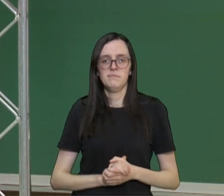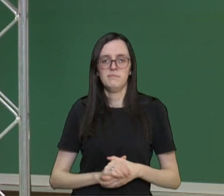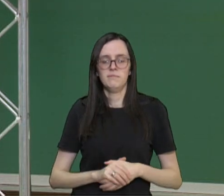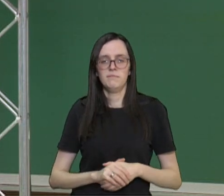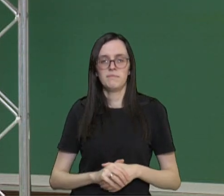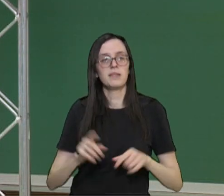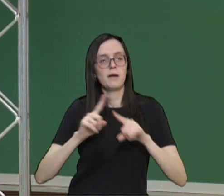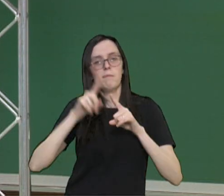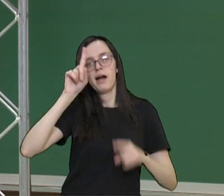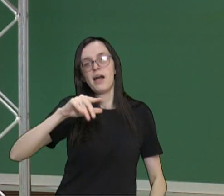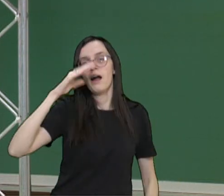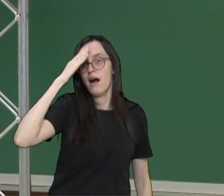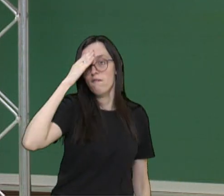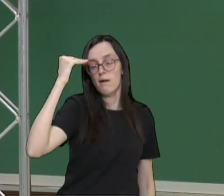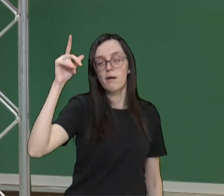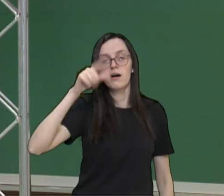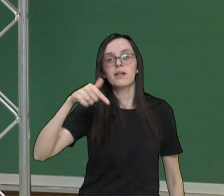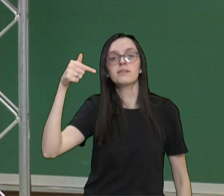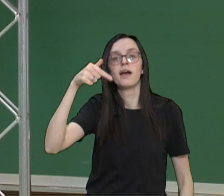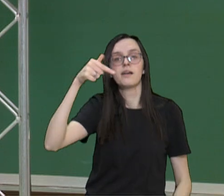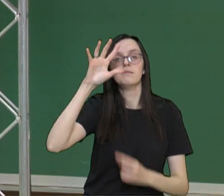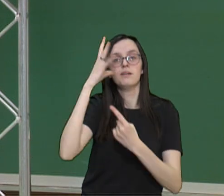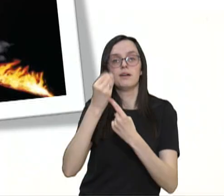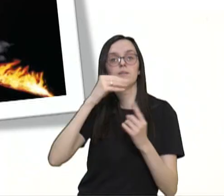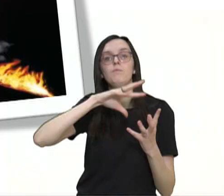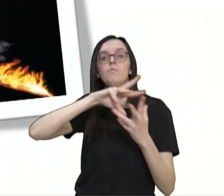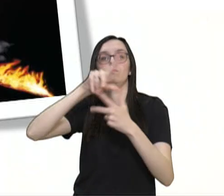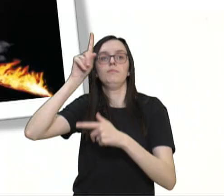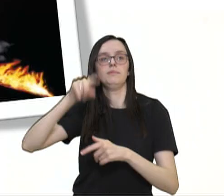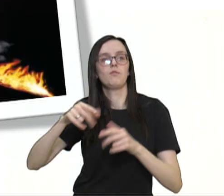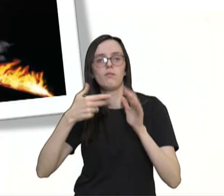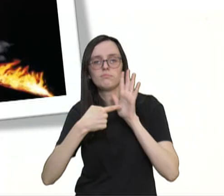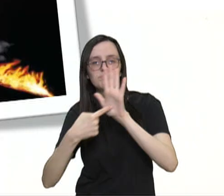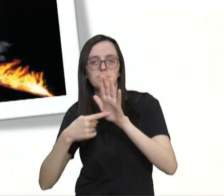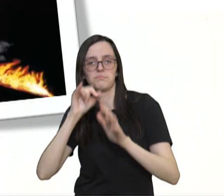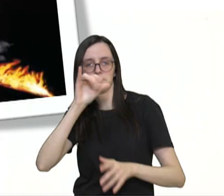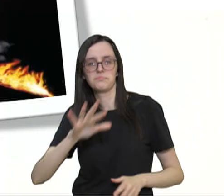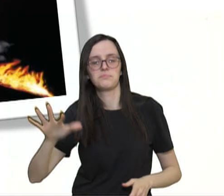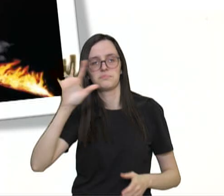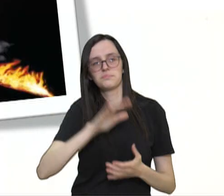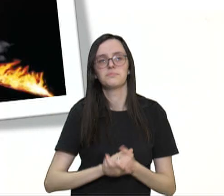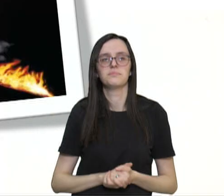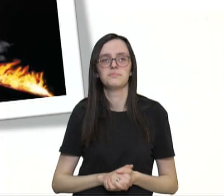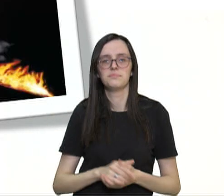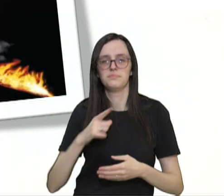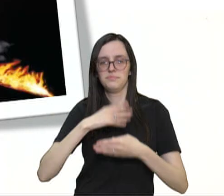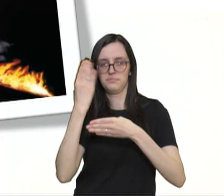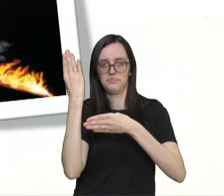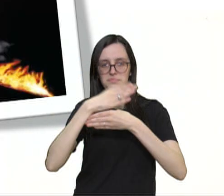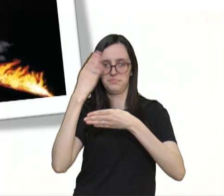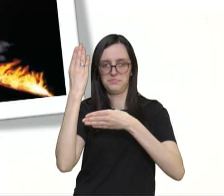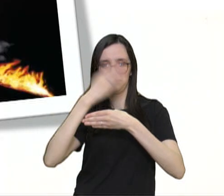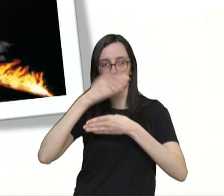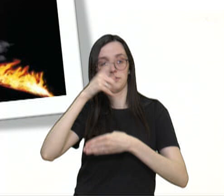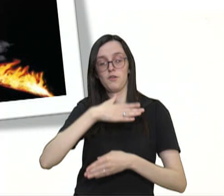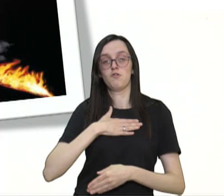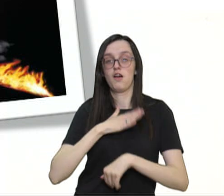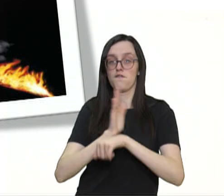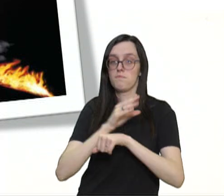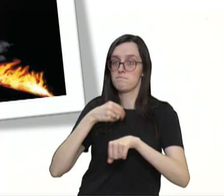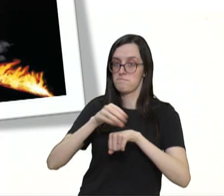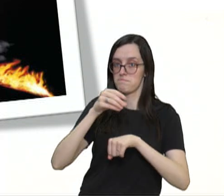ele é a famosa sétima arte, tá? Uma ilustraçãozinha aí, ó, claquetezinha, adoro esse filme, aconselho para todo